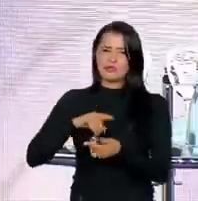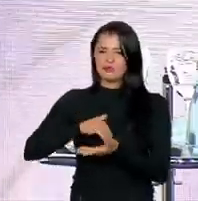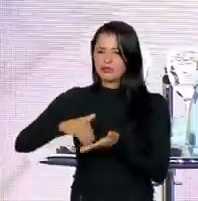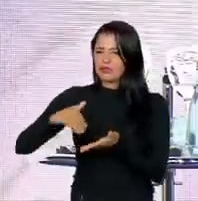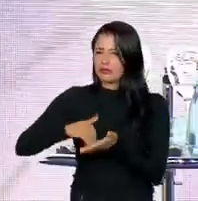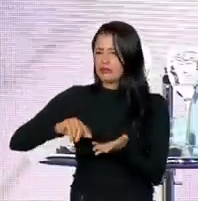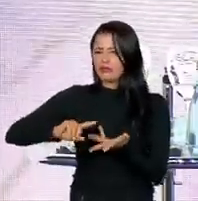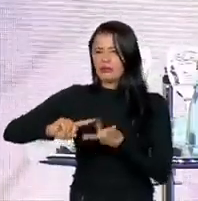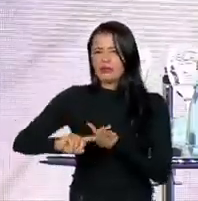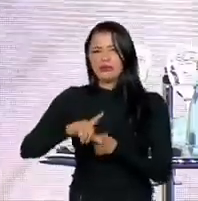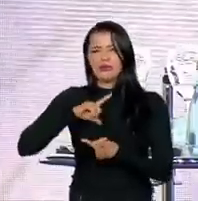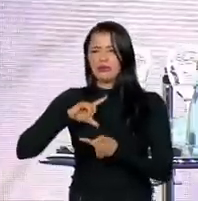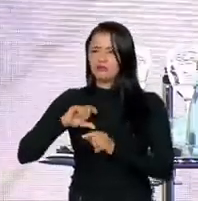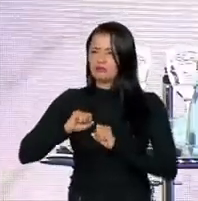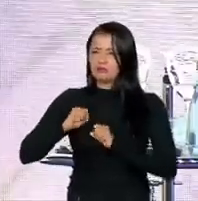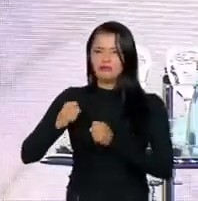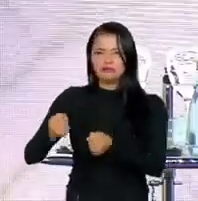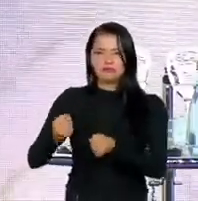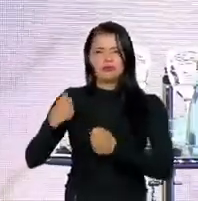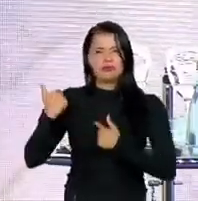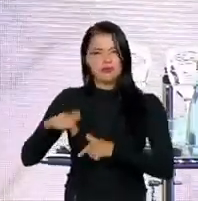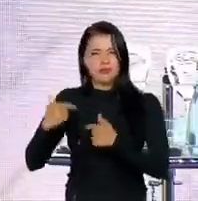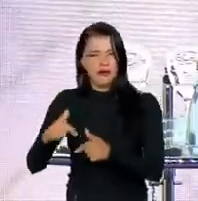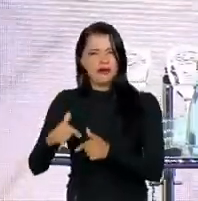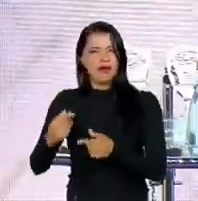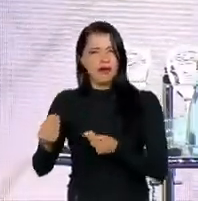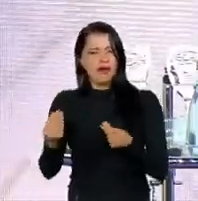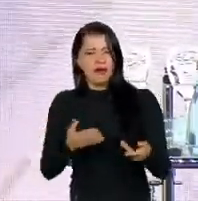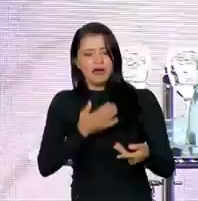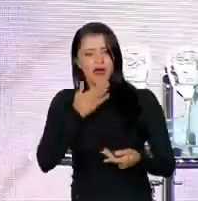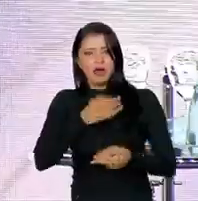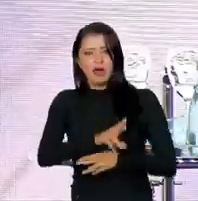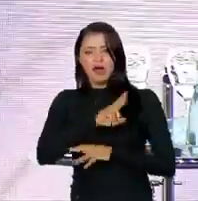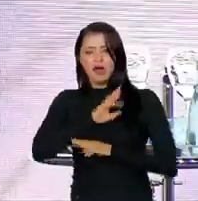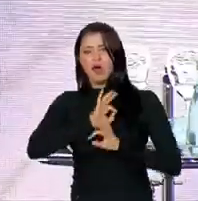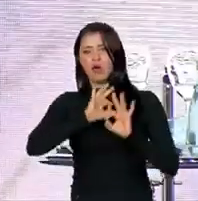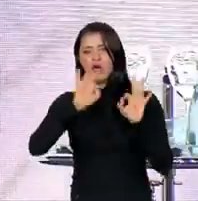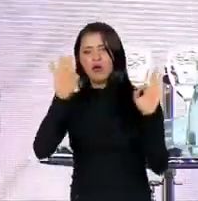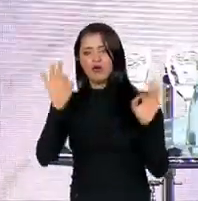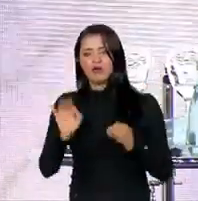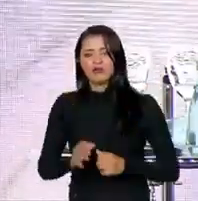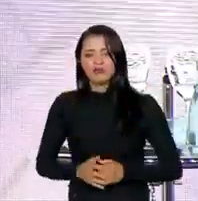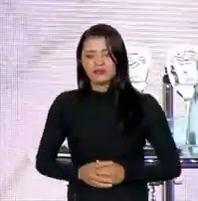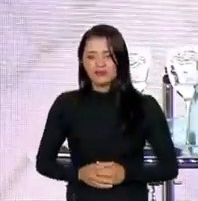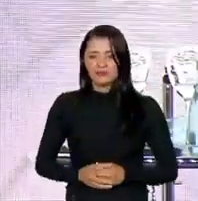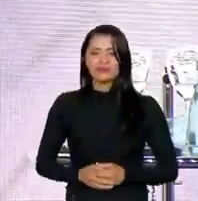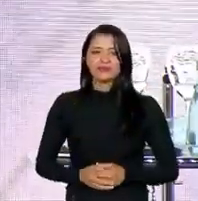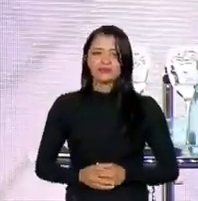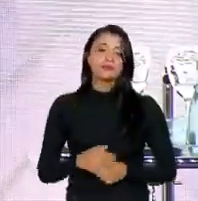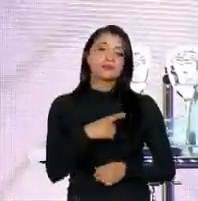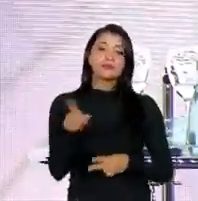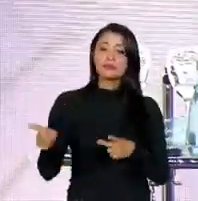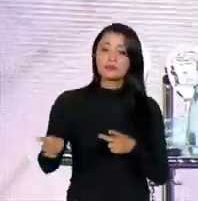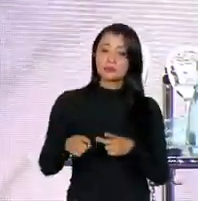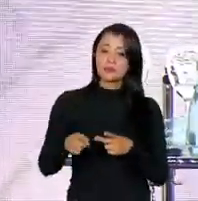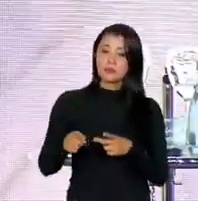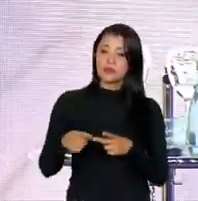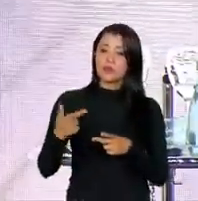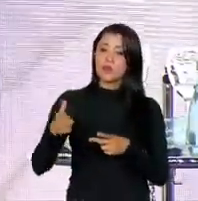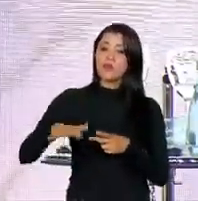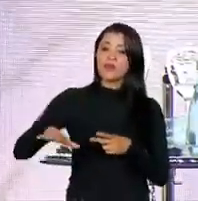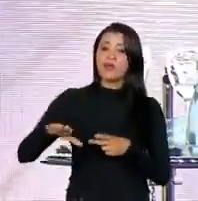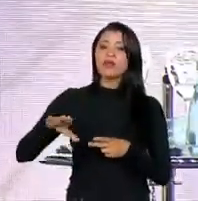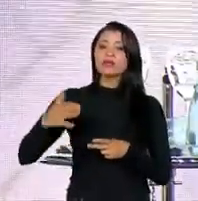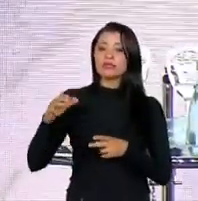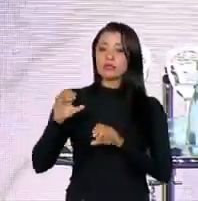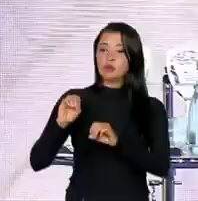secretárias, com muita dedicação e entregas de bons resultados. O outro, pegar um da educação